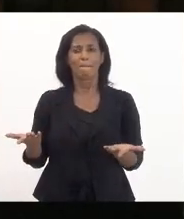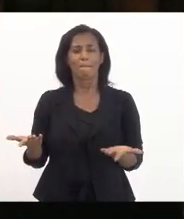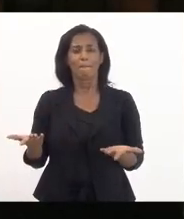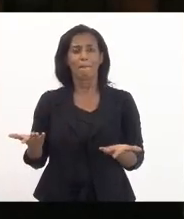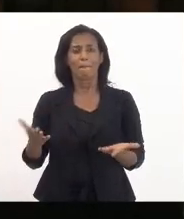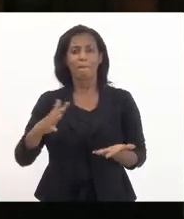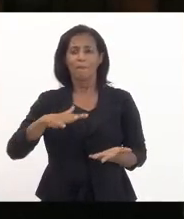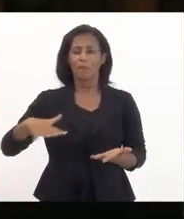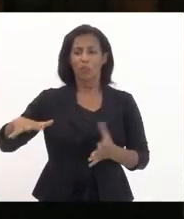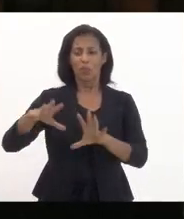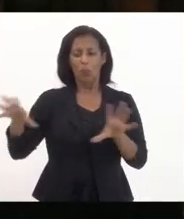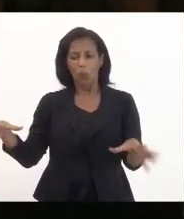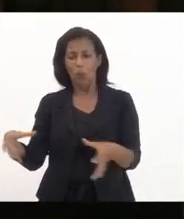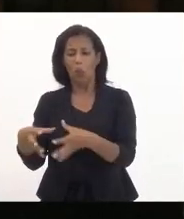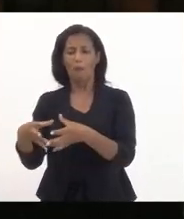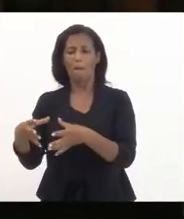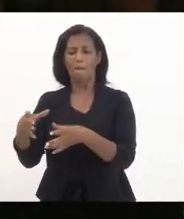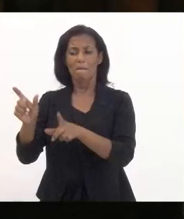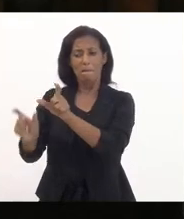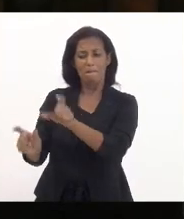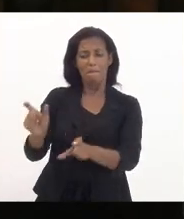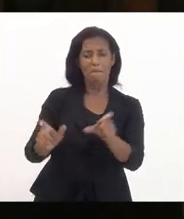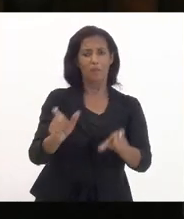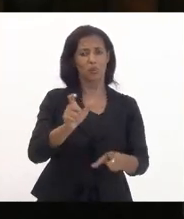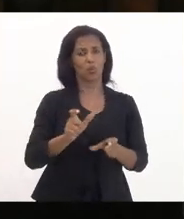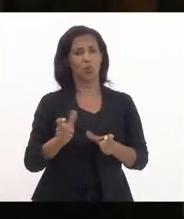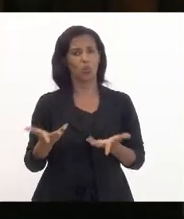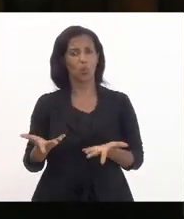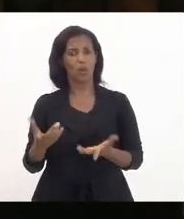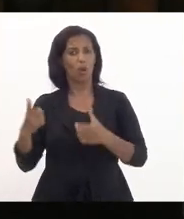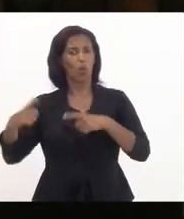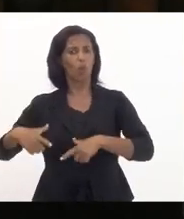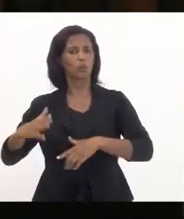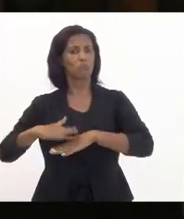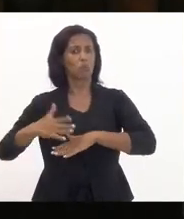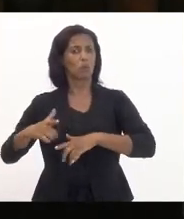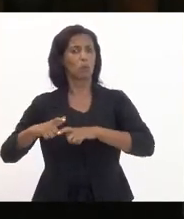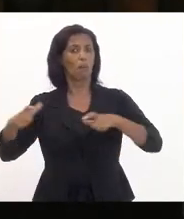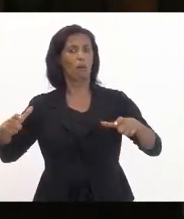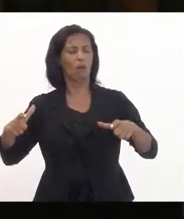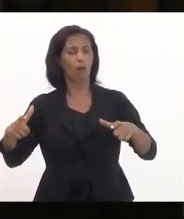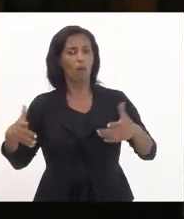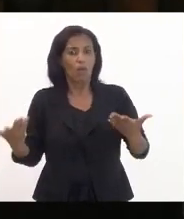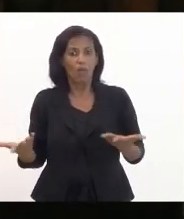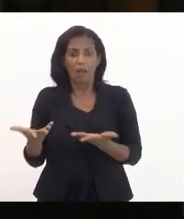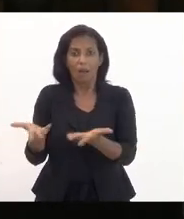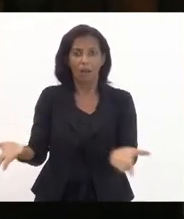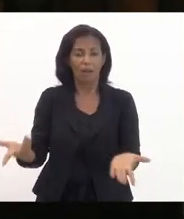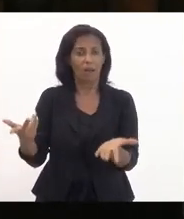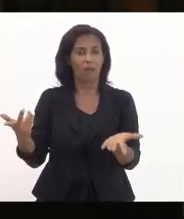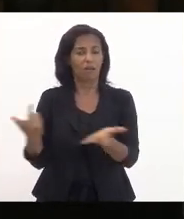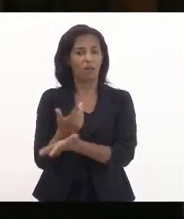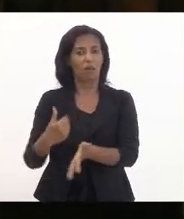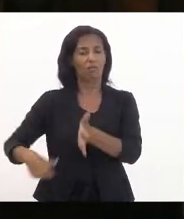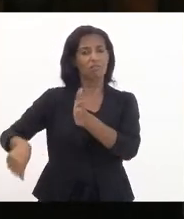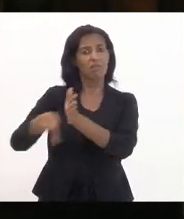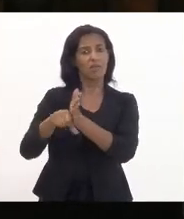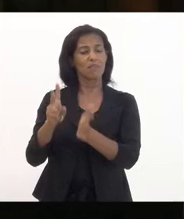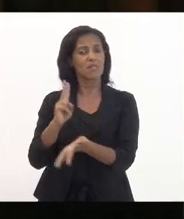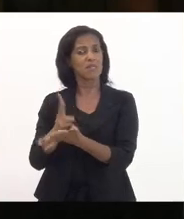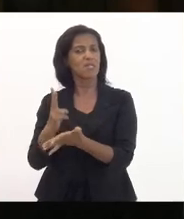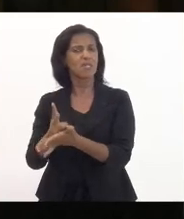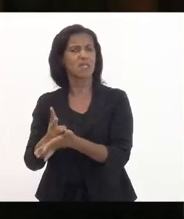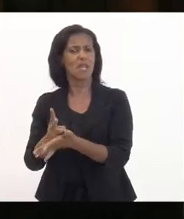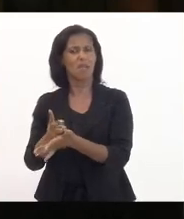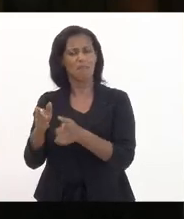junção de pessoas, de maior contingente populacional. É óbvio que o cometimento de crime acaba acontecendo sim